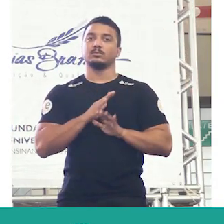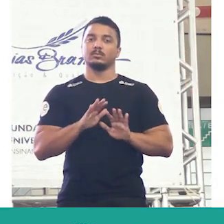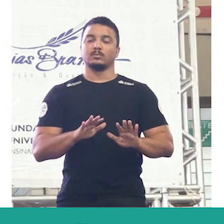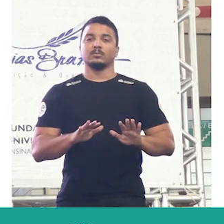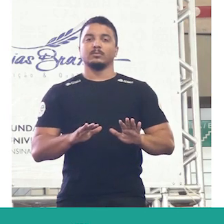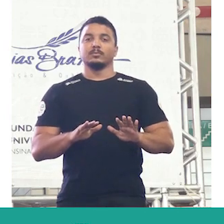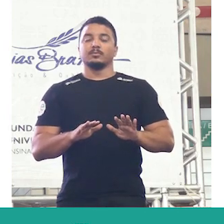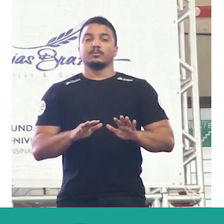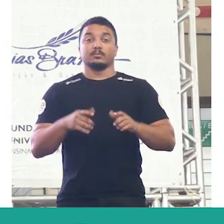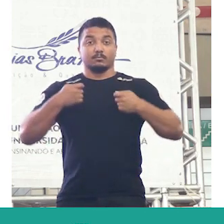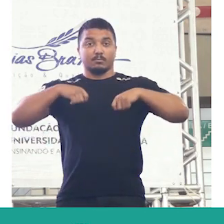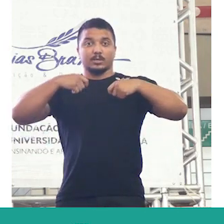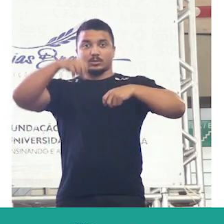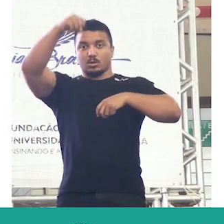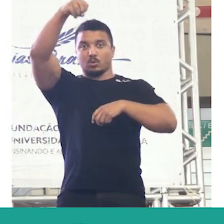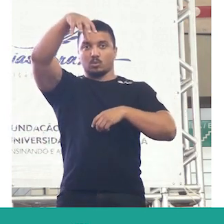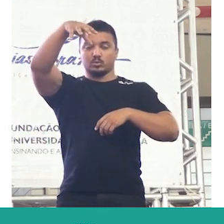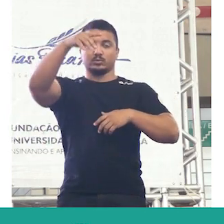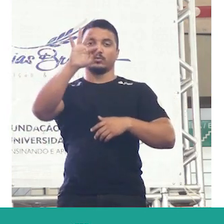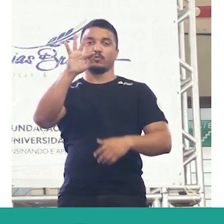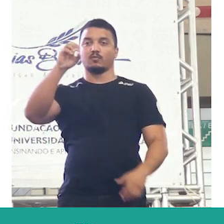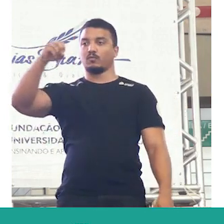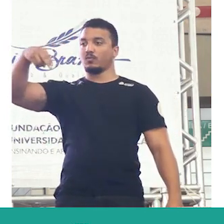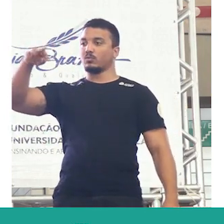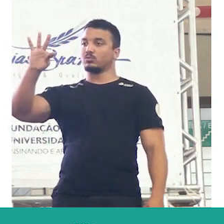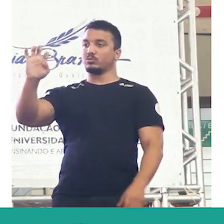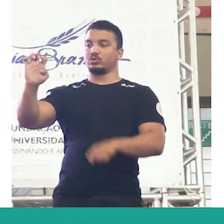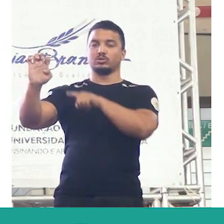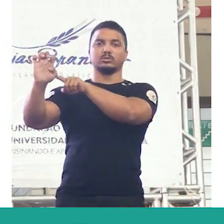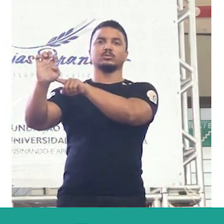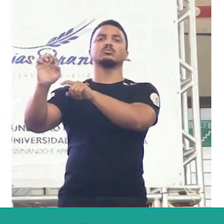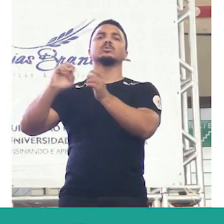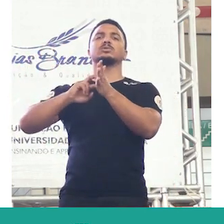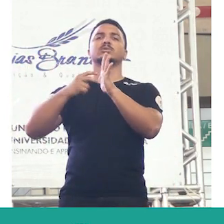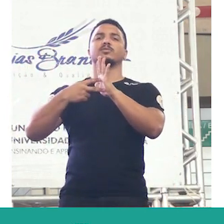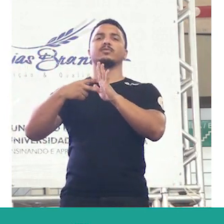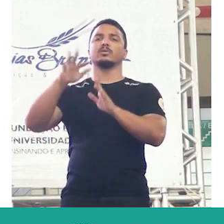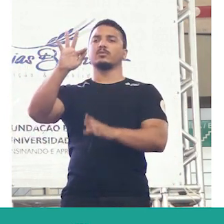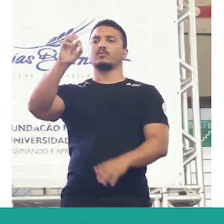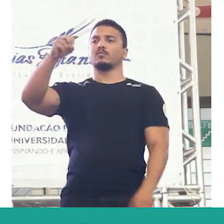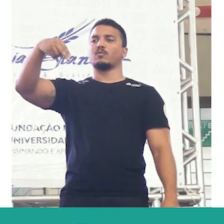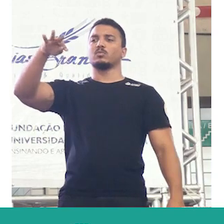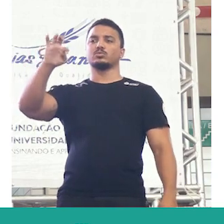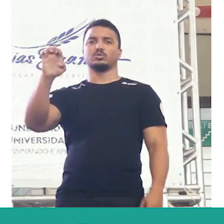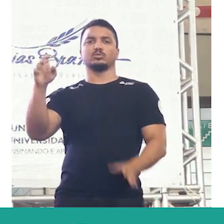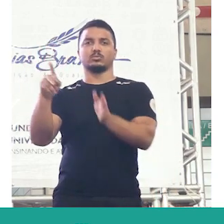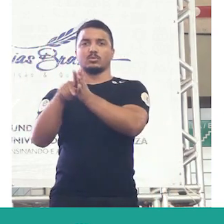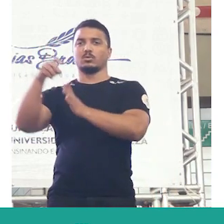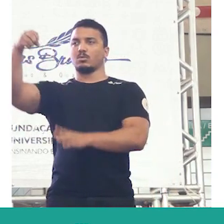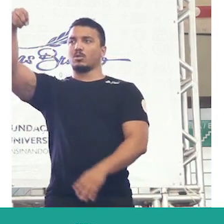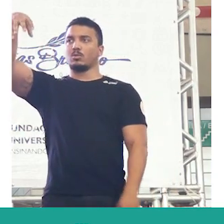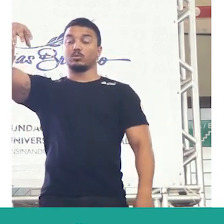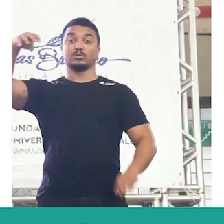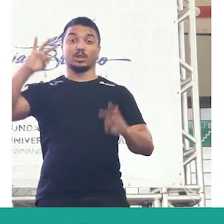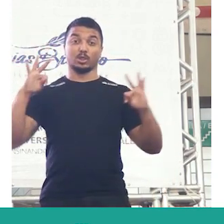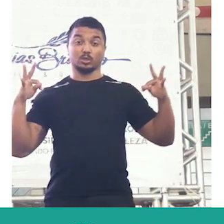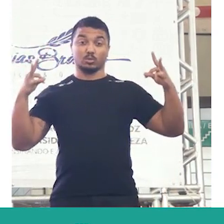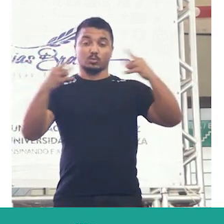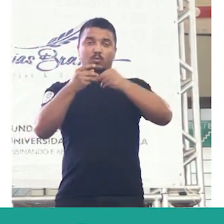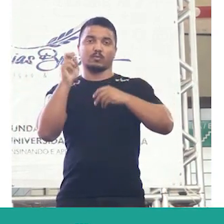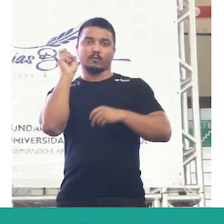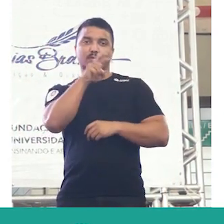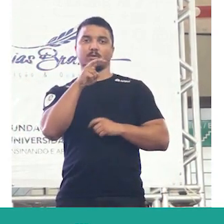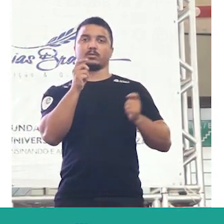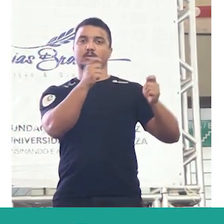Concentrados. Para que tenha fonte de luz. O que é fonte de luz? É tudo aquilo que é